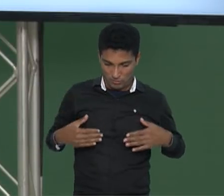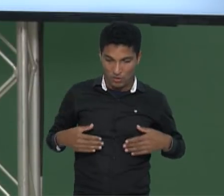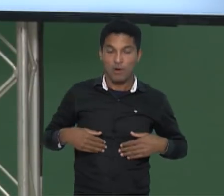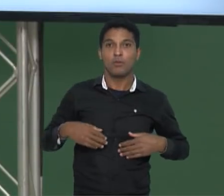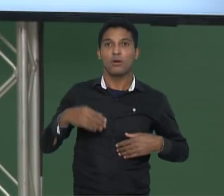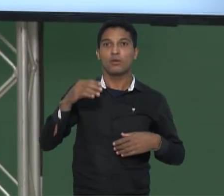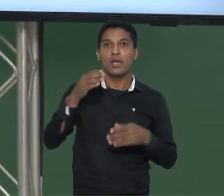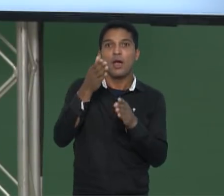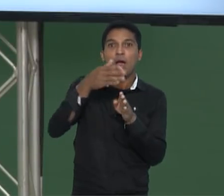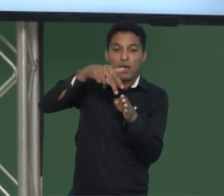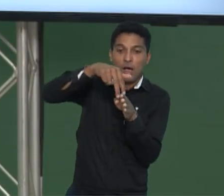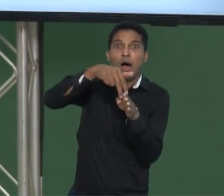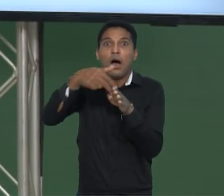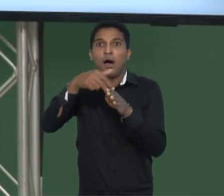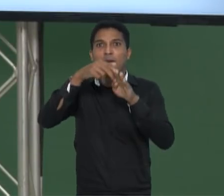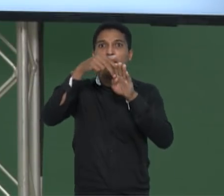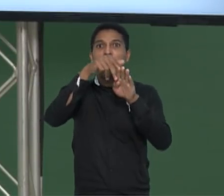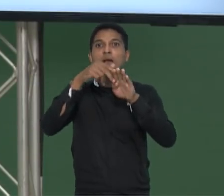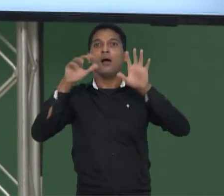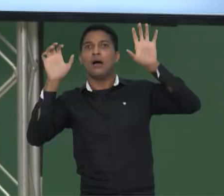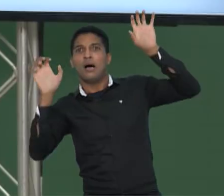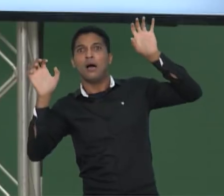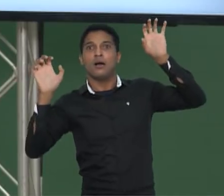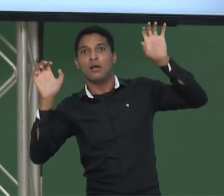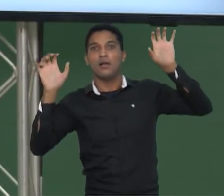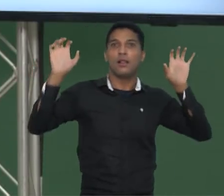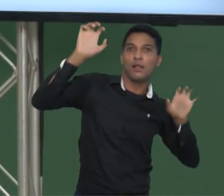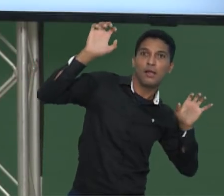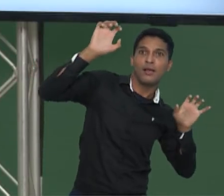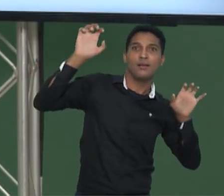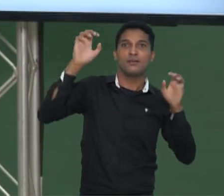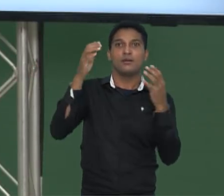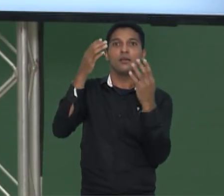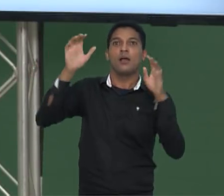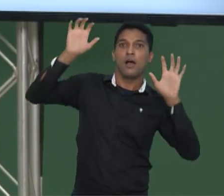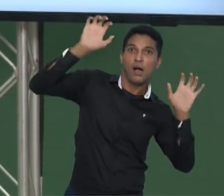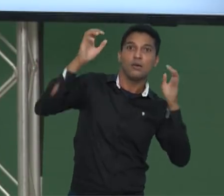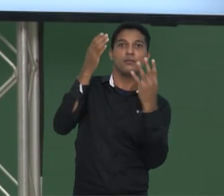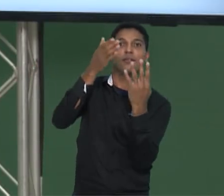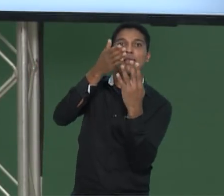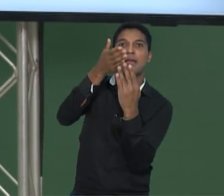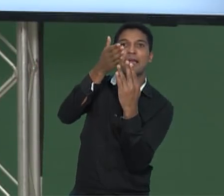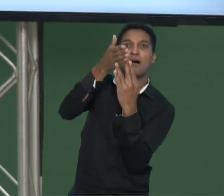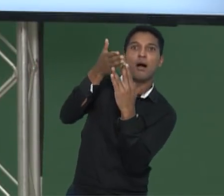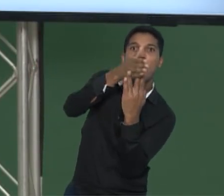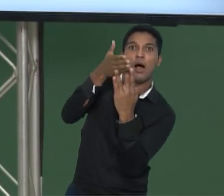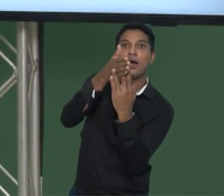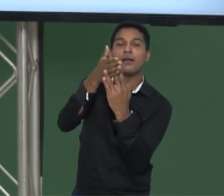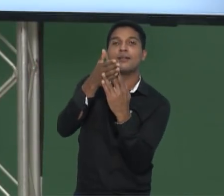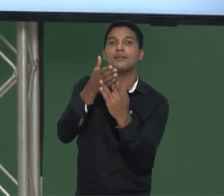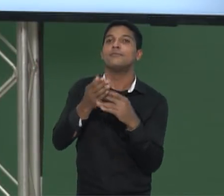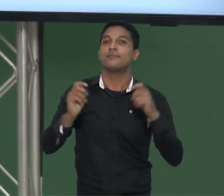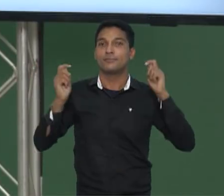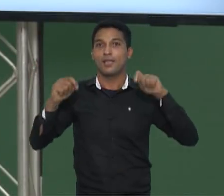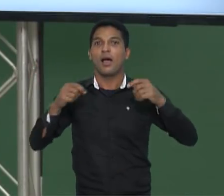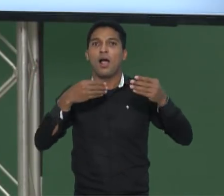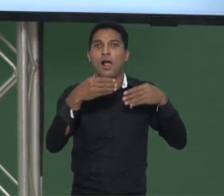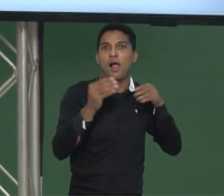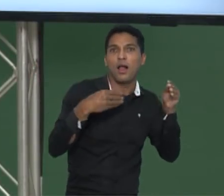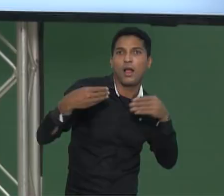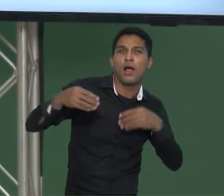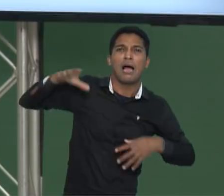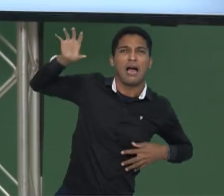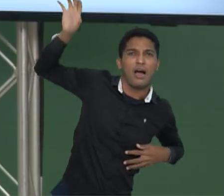A flexibilidade eu estarei desenvolvendo para poder alcançar todos os lugares, todas